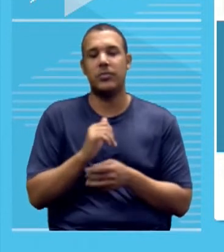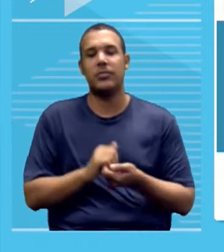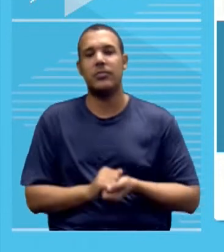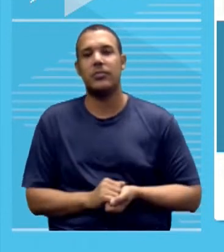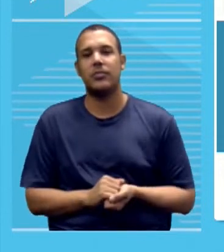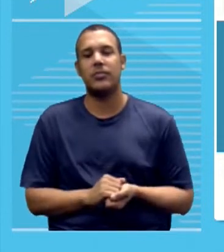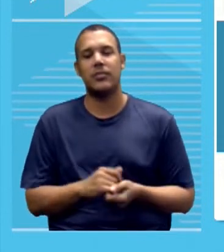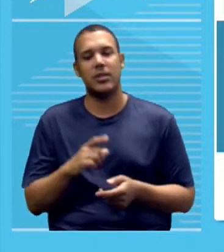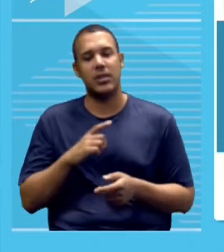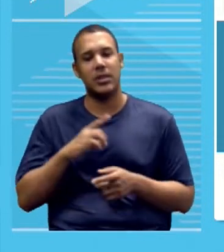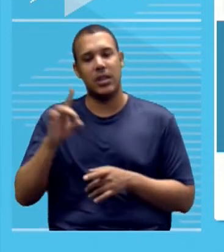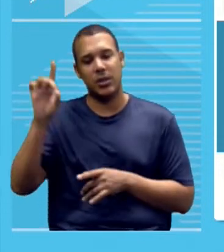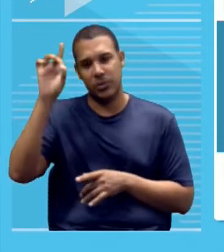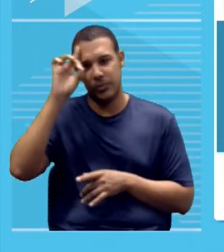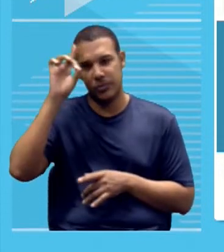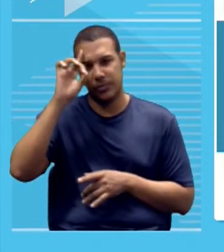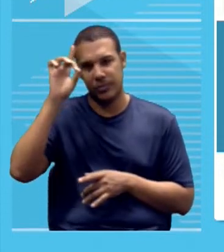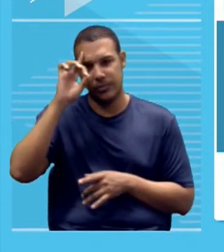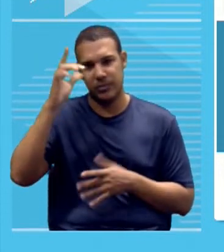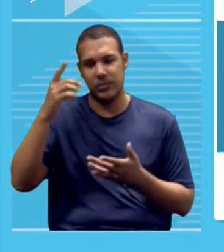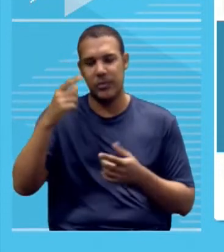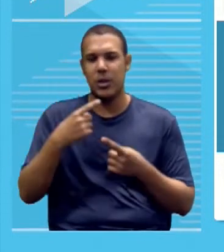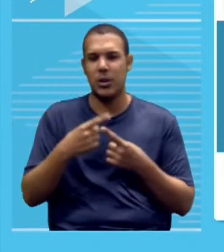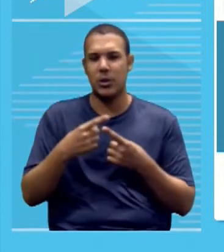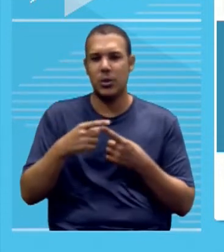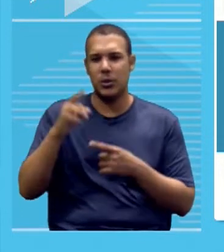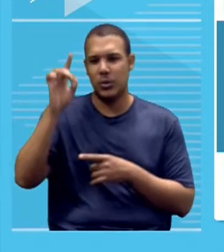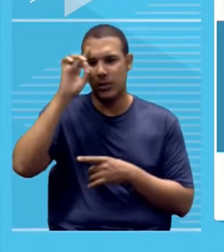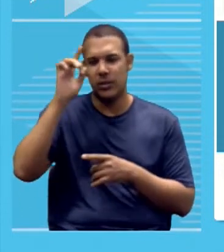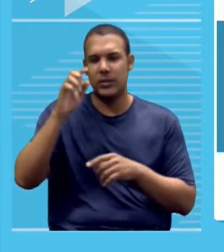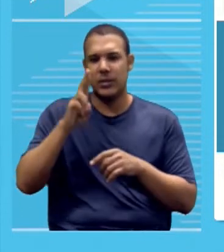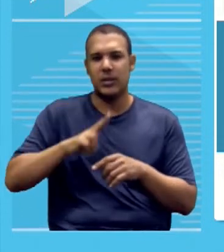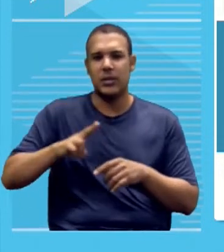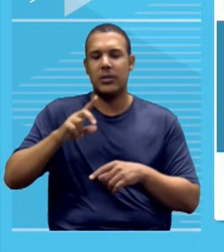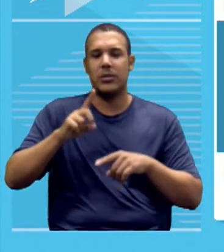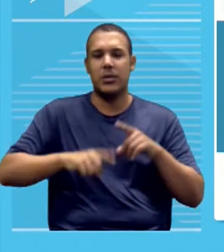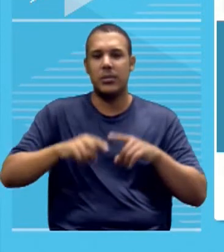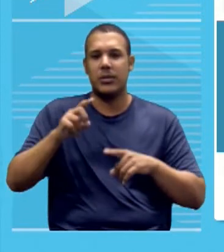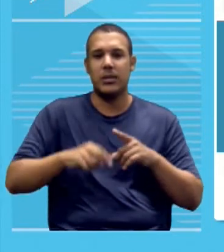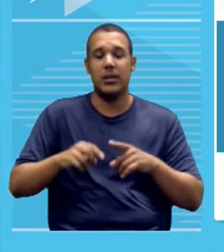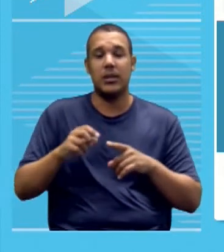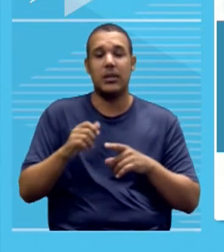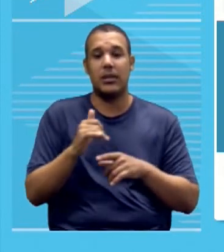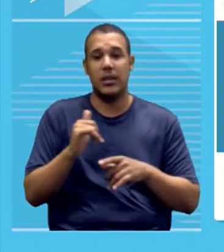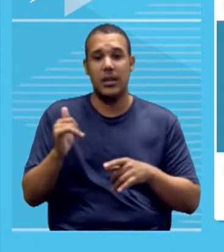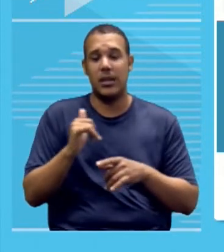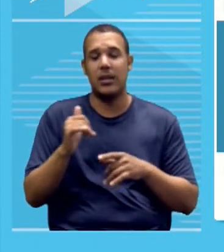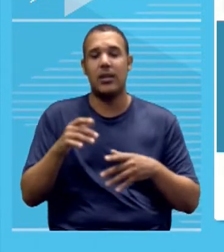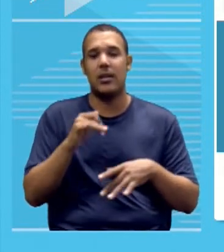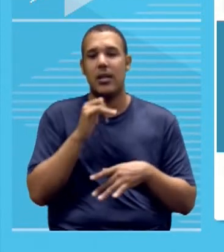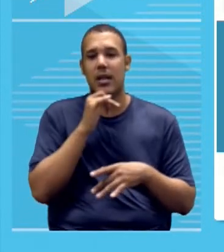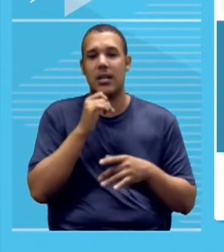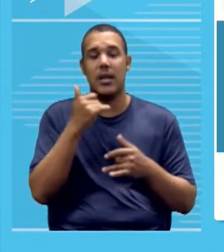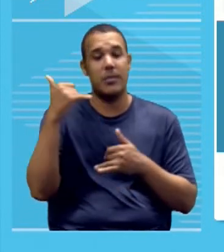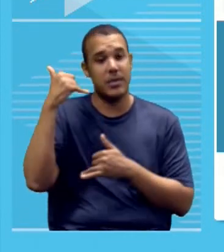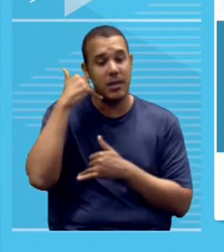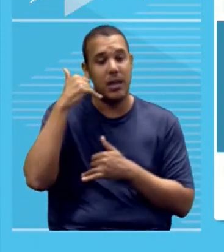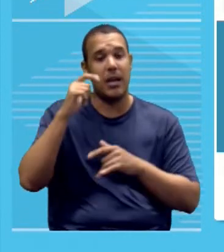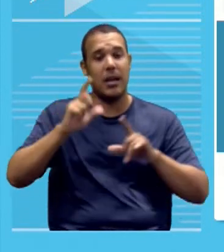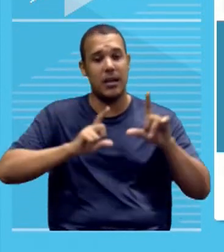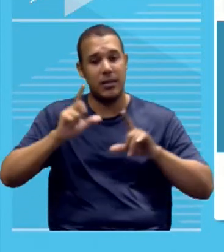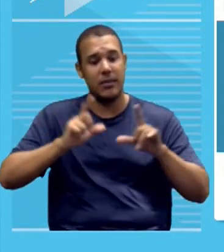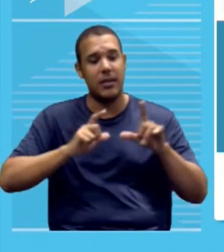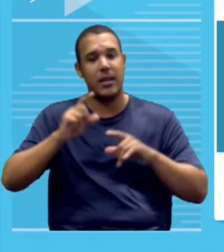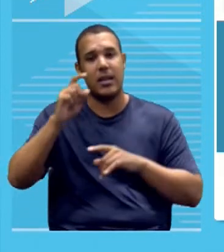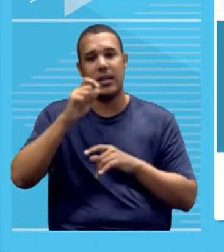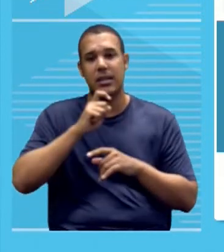tem diariamente. Você todo dia usa aparelhos eletroeletrônicos para carregar o seu celular, para ligar sua TV, para ligar sua geladeira, e isso